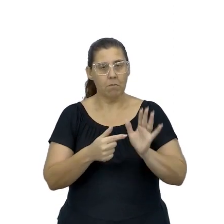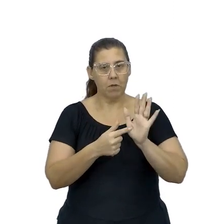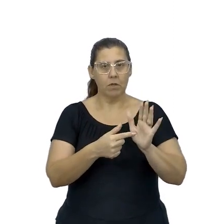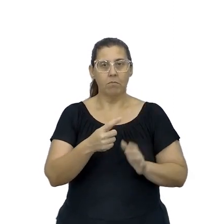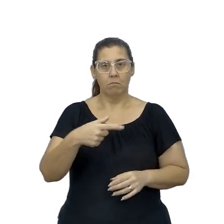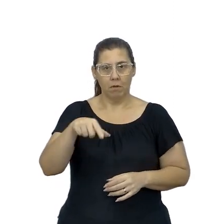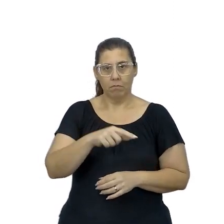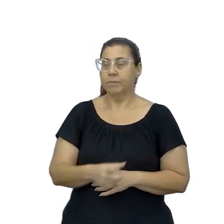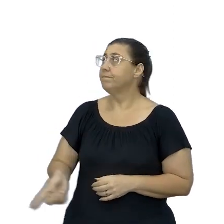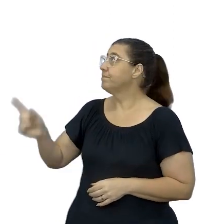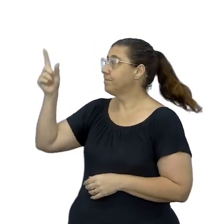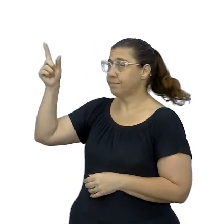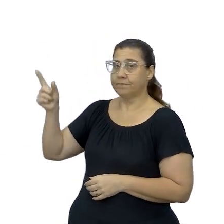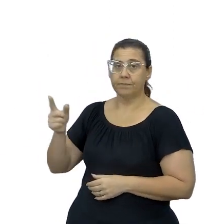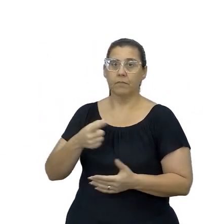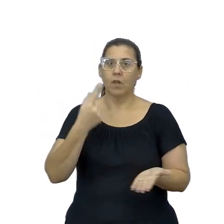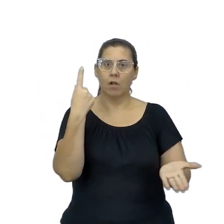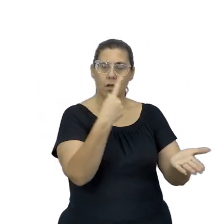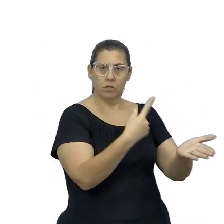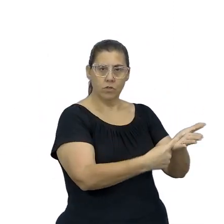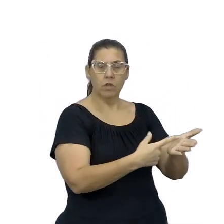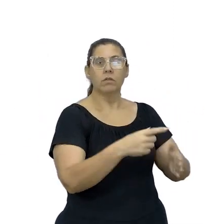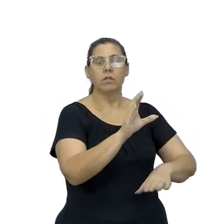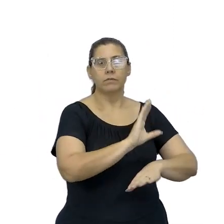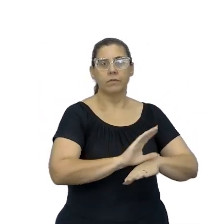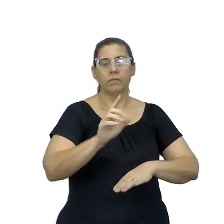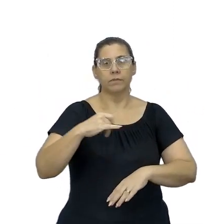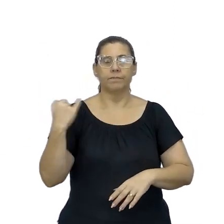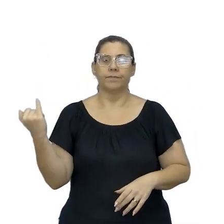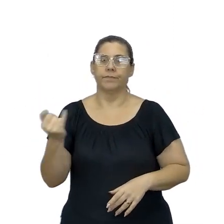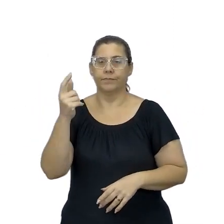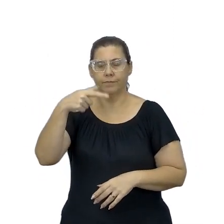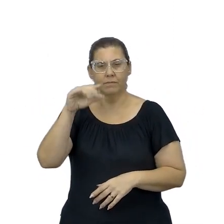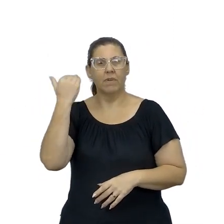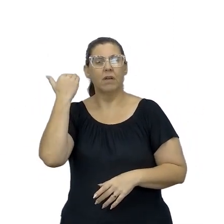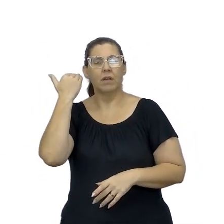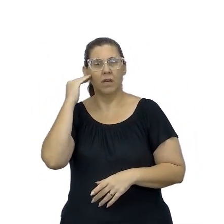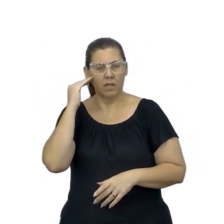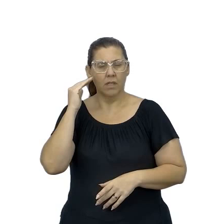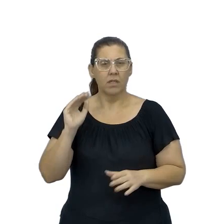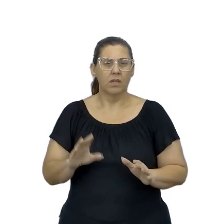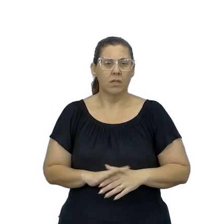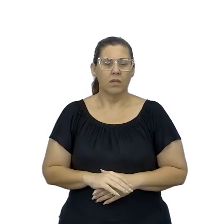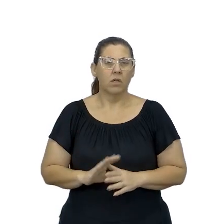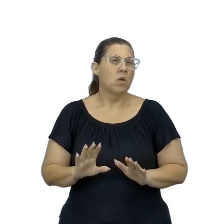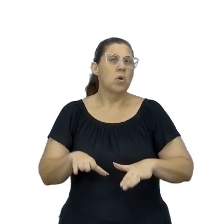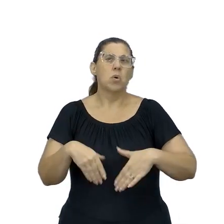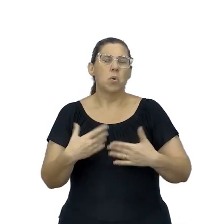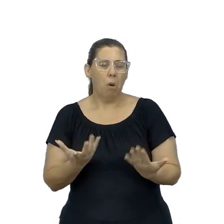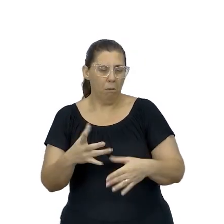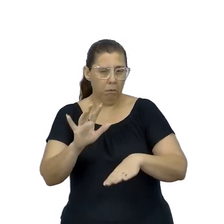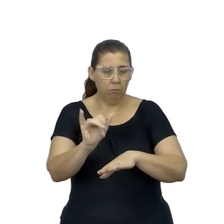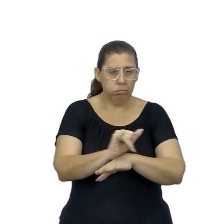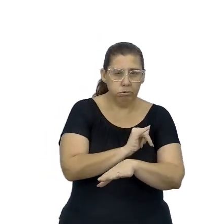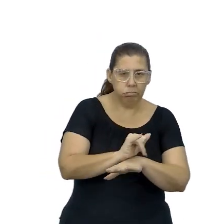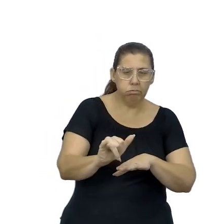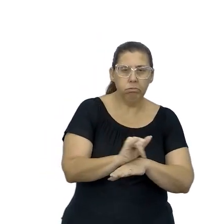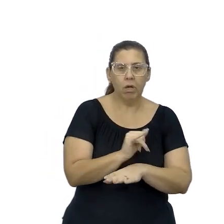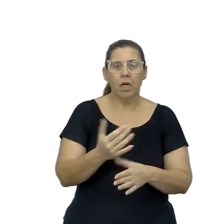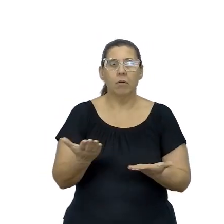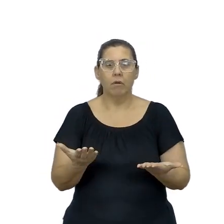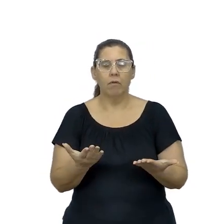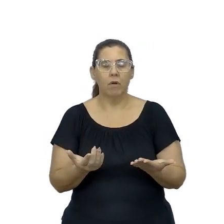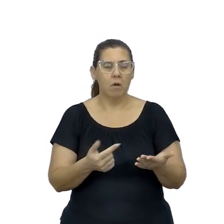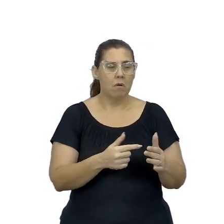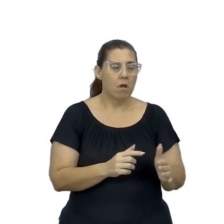vocês a nossa agenda da formação. É muito importante que vocês entendam qual que é o delineamento, A gente está aqui, vamos para cá